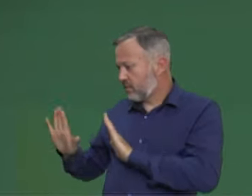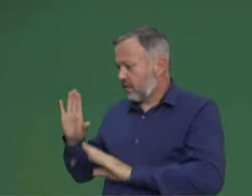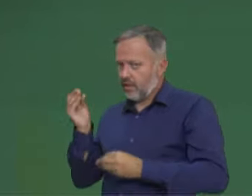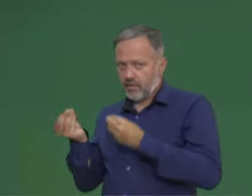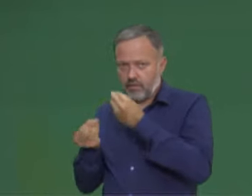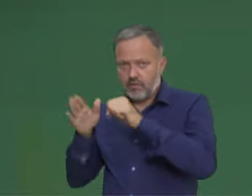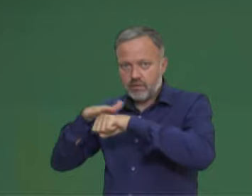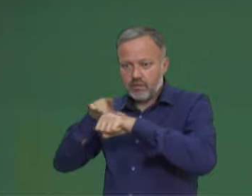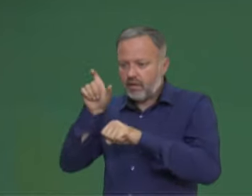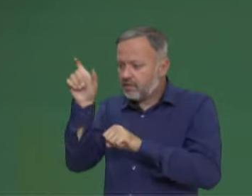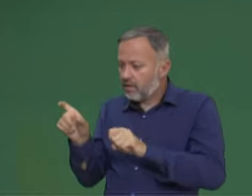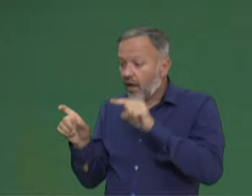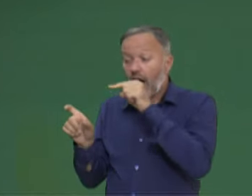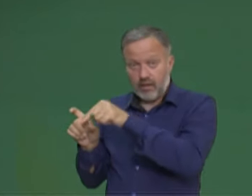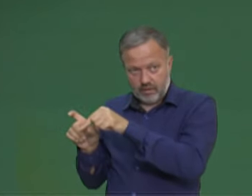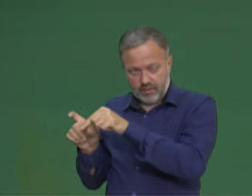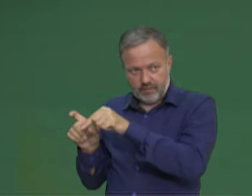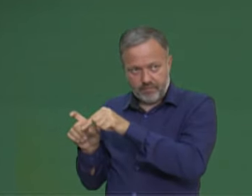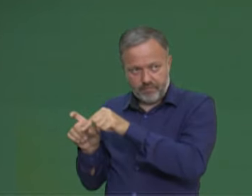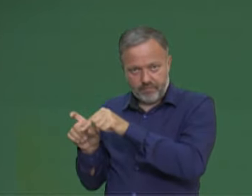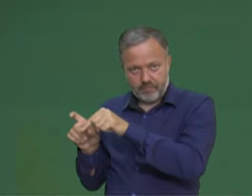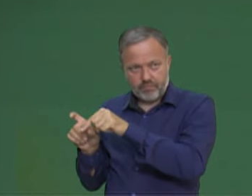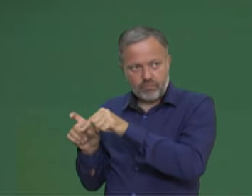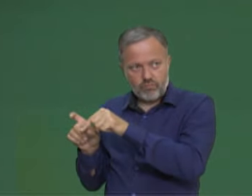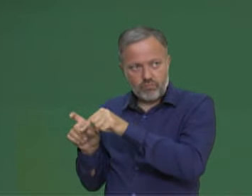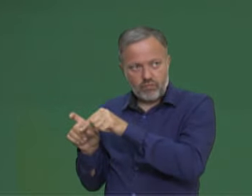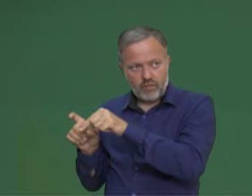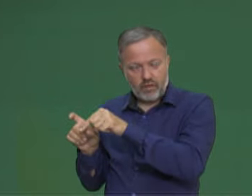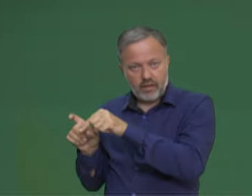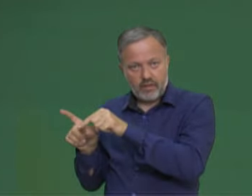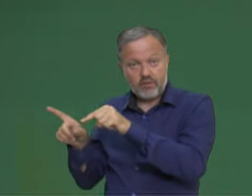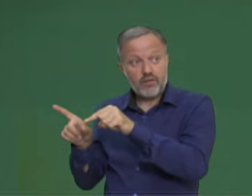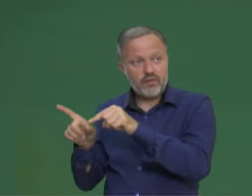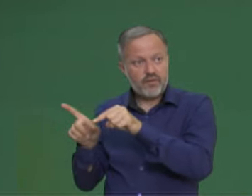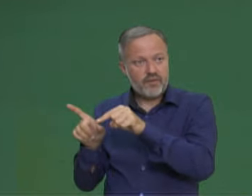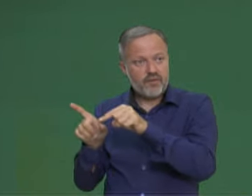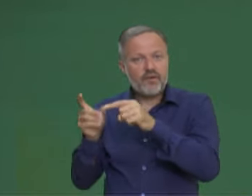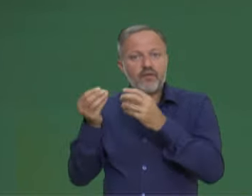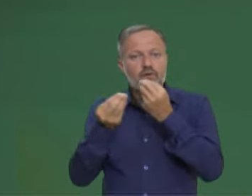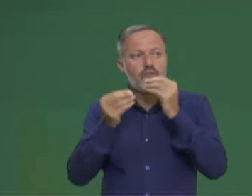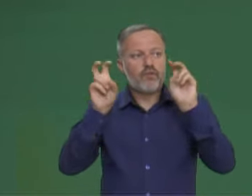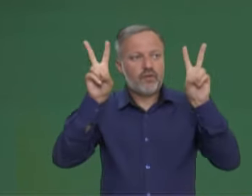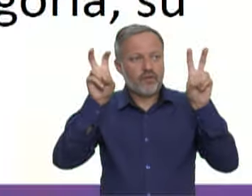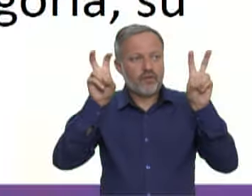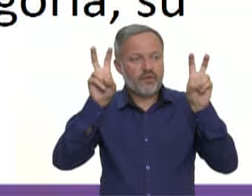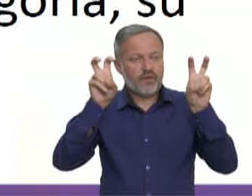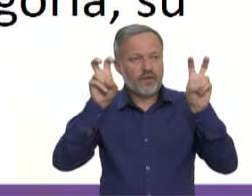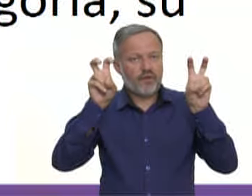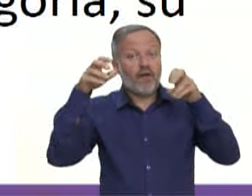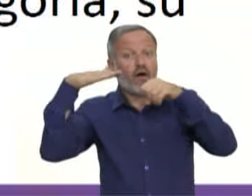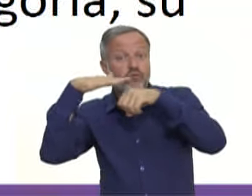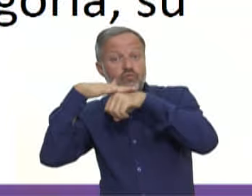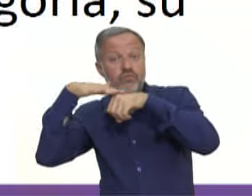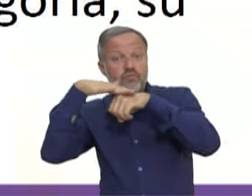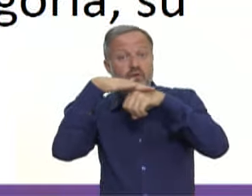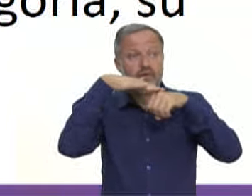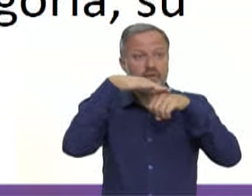como me comporto, não é mesmo? E isso a gente chama de formas de tratamento. O que